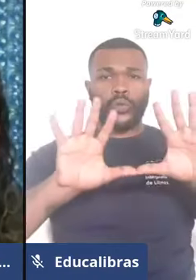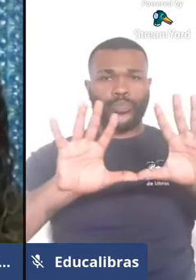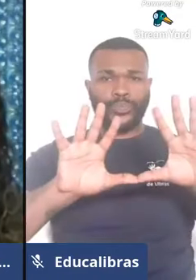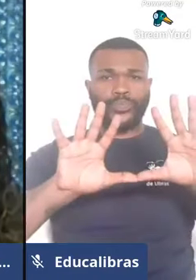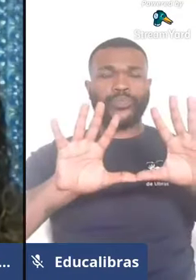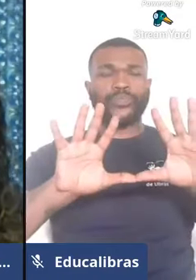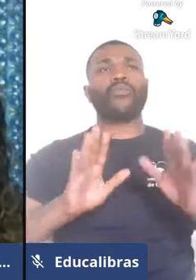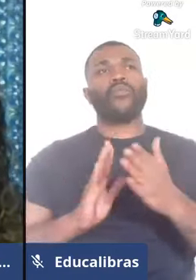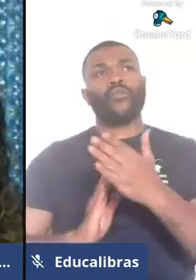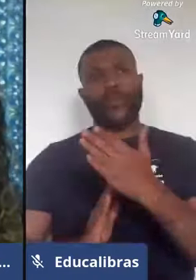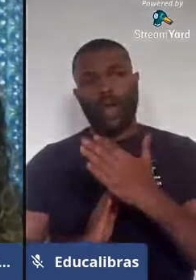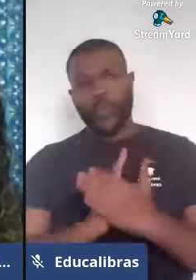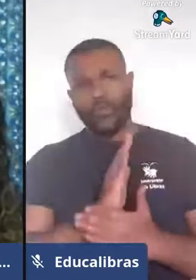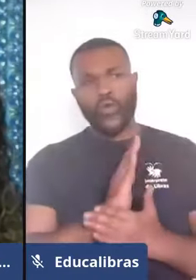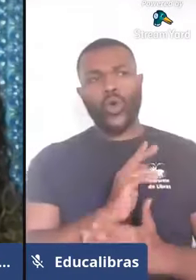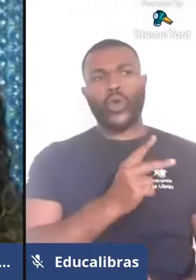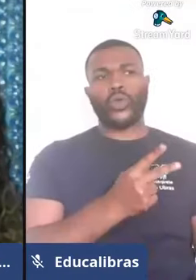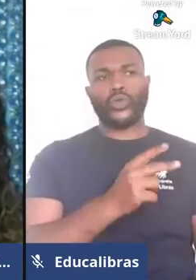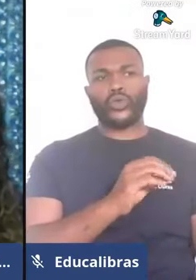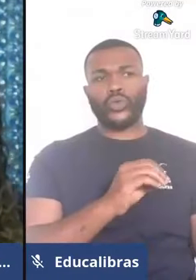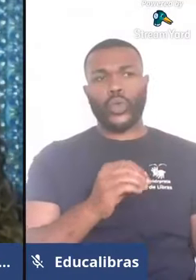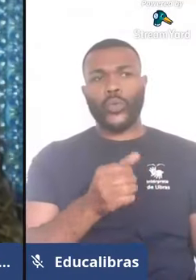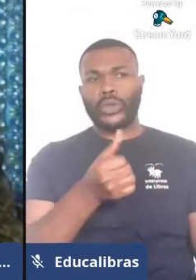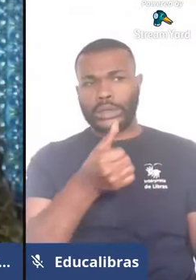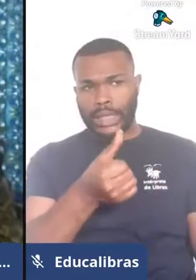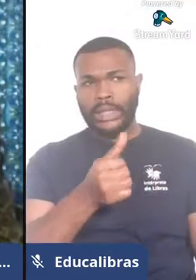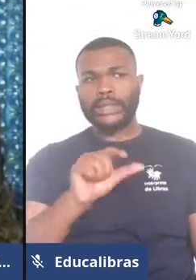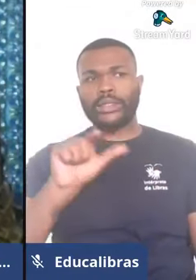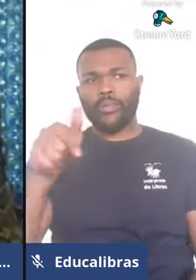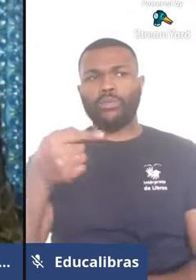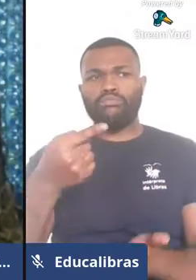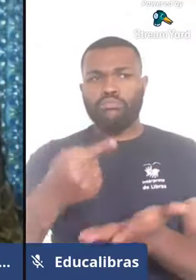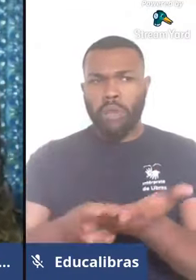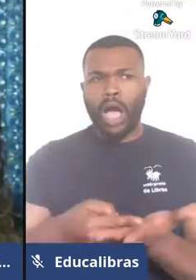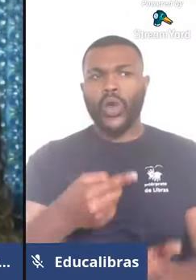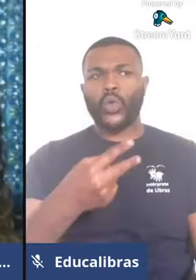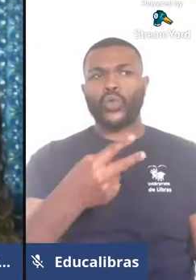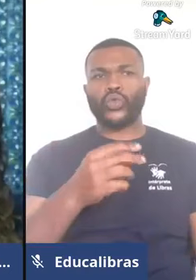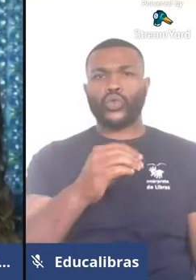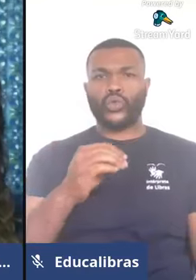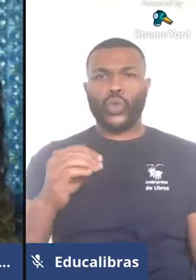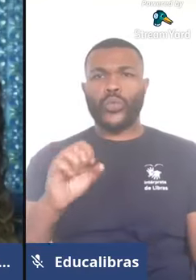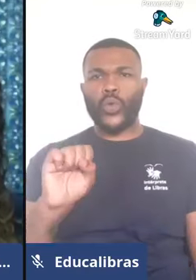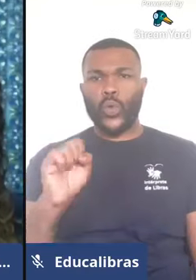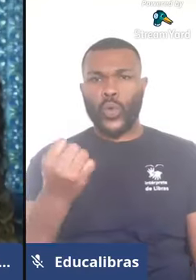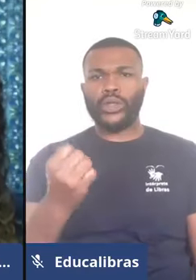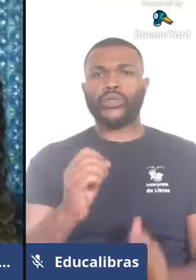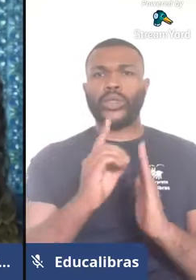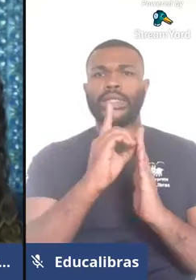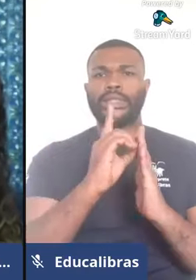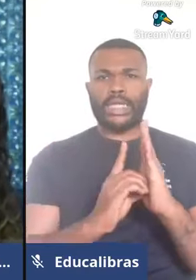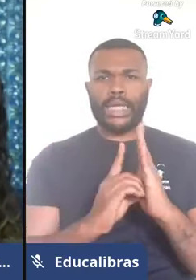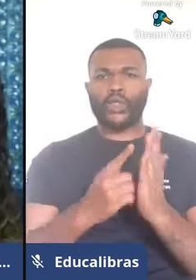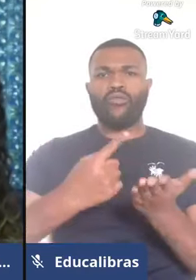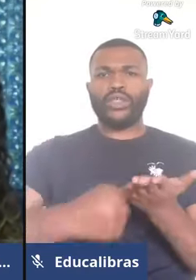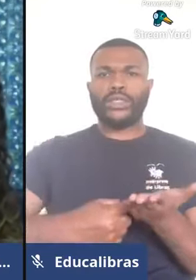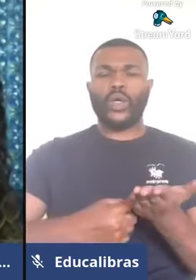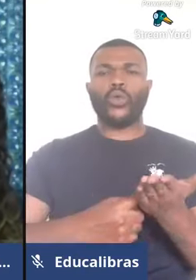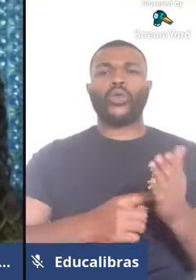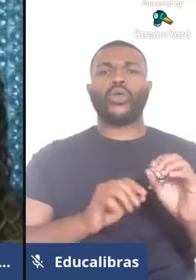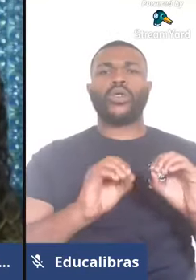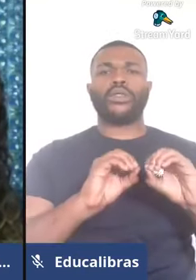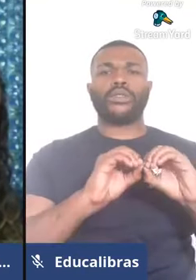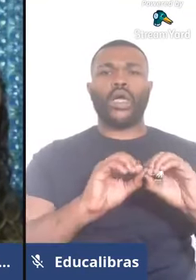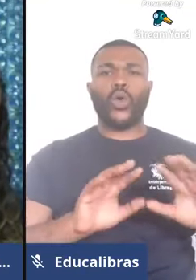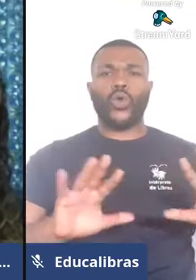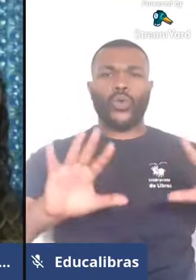aprovada em 2006, depois ratificada lá em 2008, se eu não me engano, né? Os decretos da convenção. Mas o que a